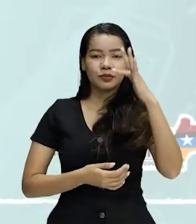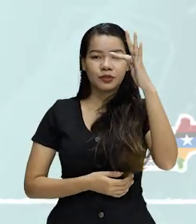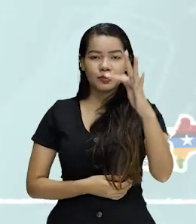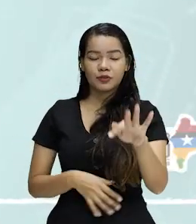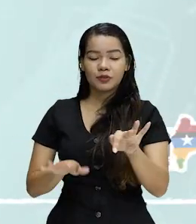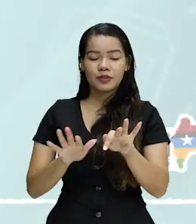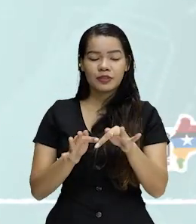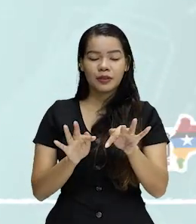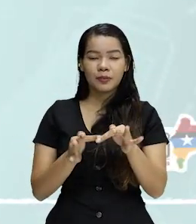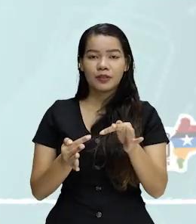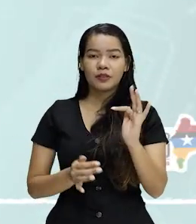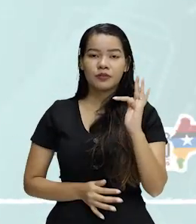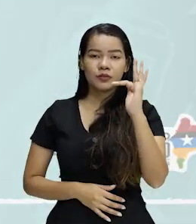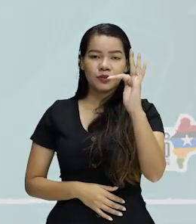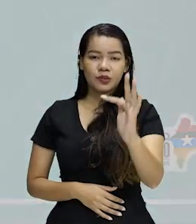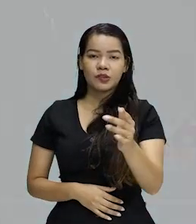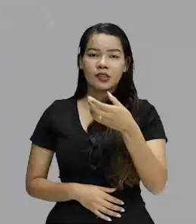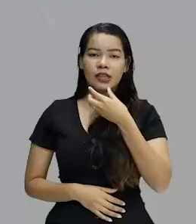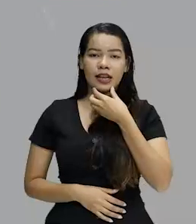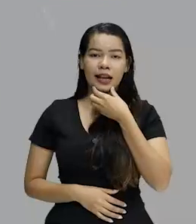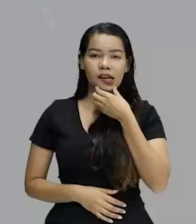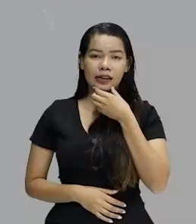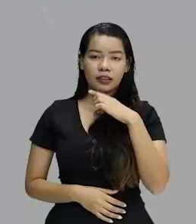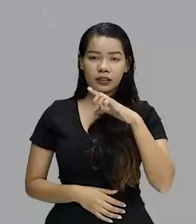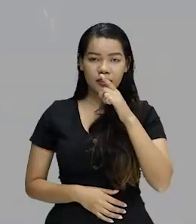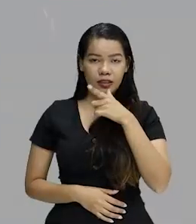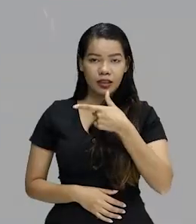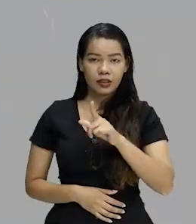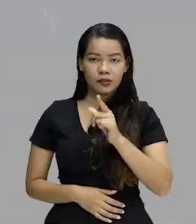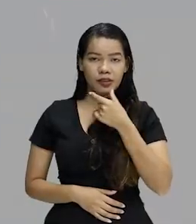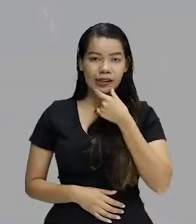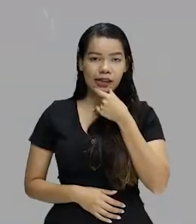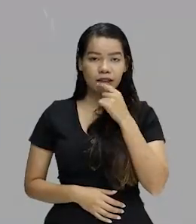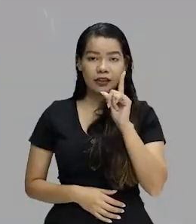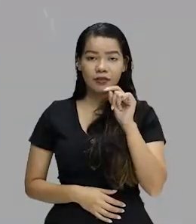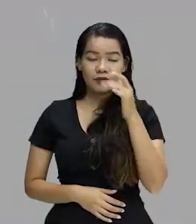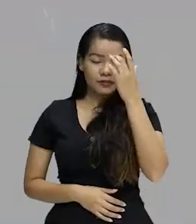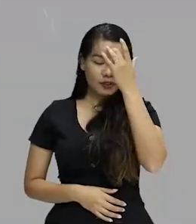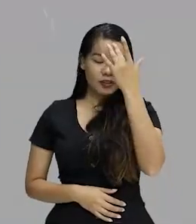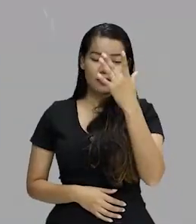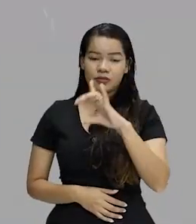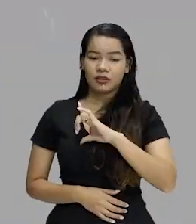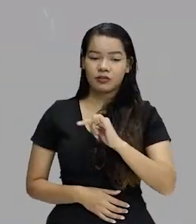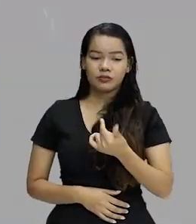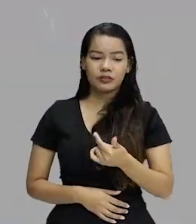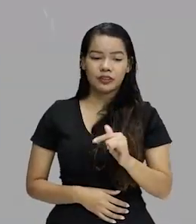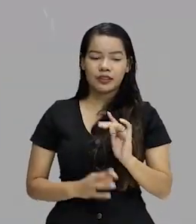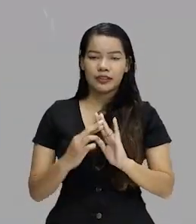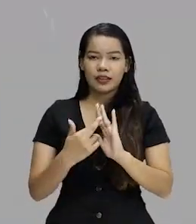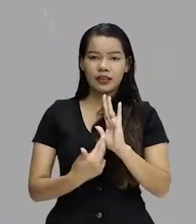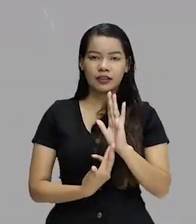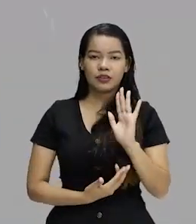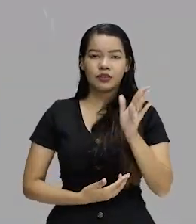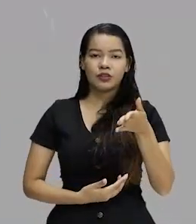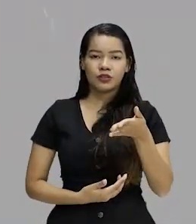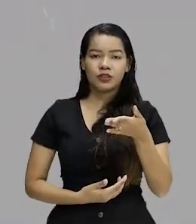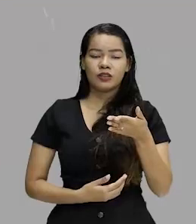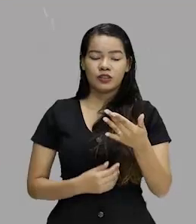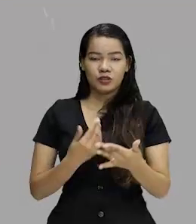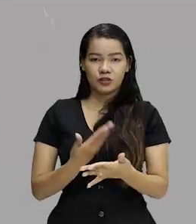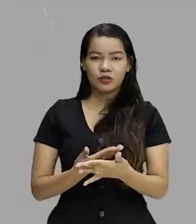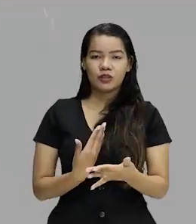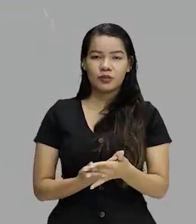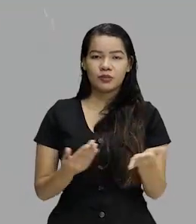que é muito fácil, tá? Não tem aquelas regrinhas que nós já estudamos no presente e no passado, e também não tem